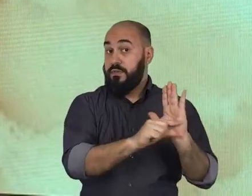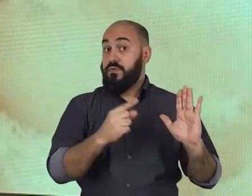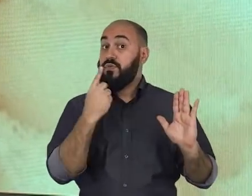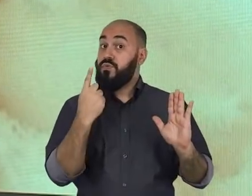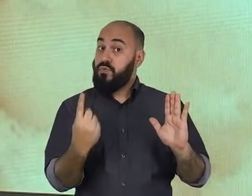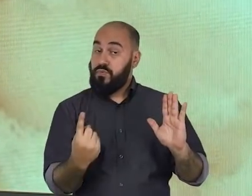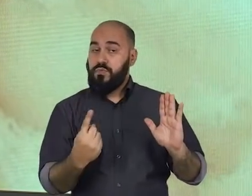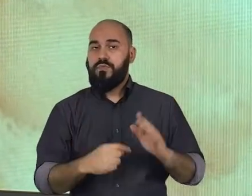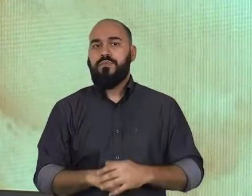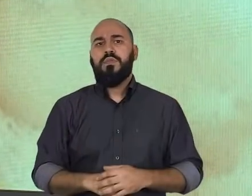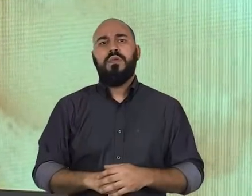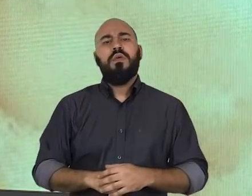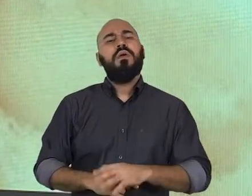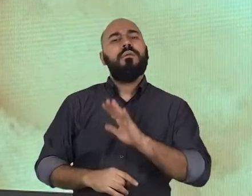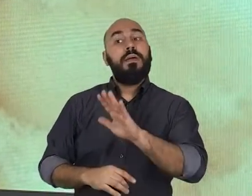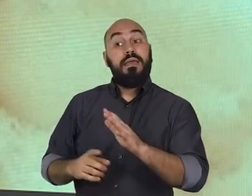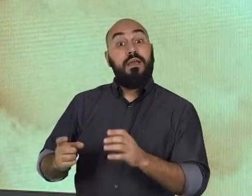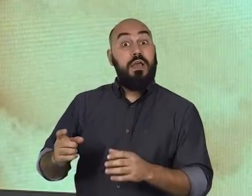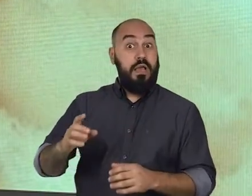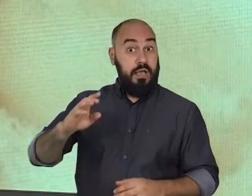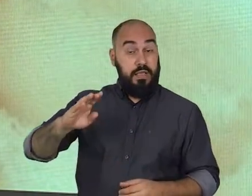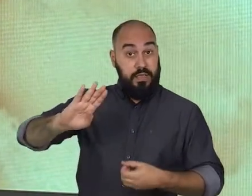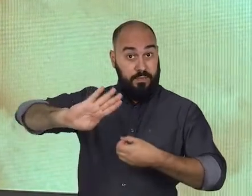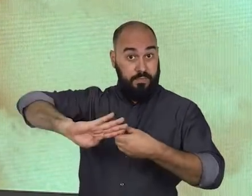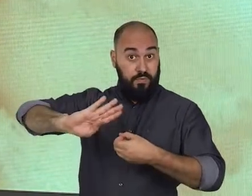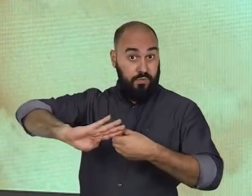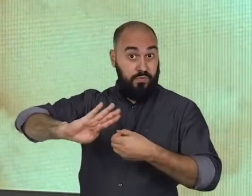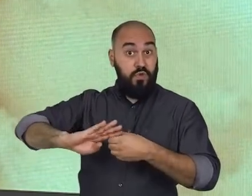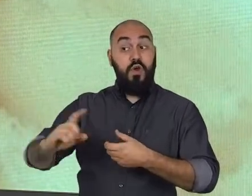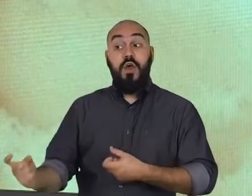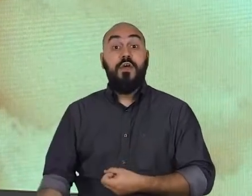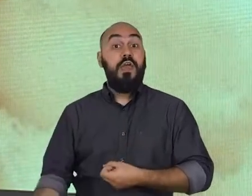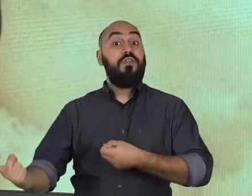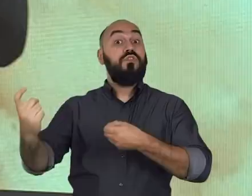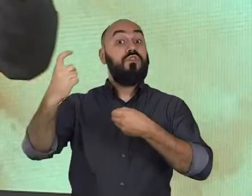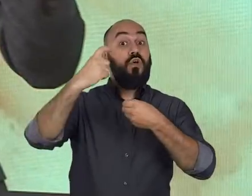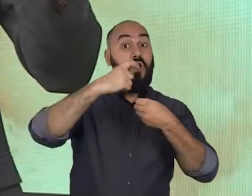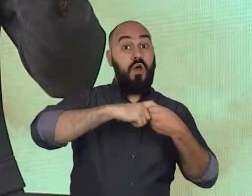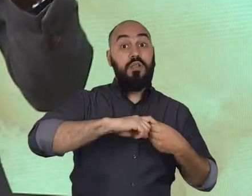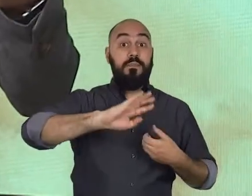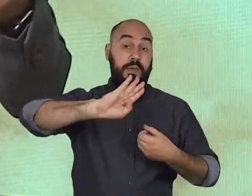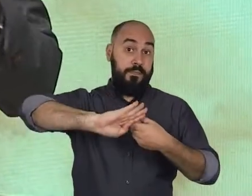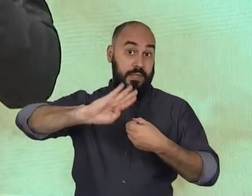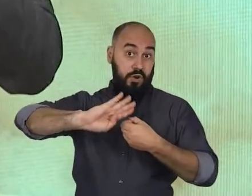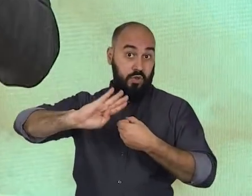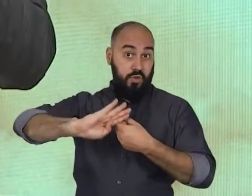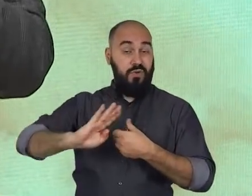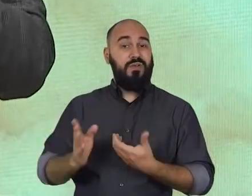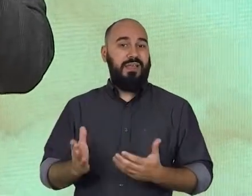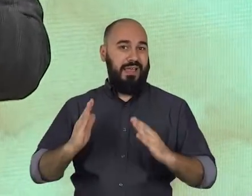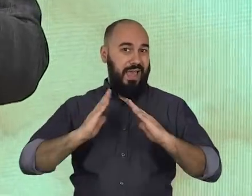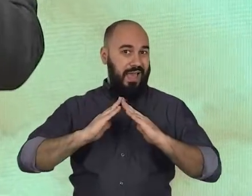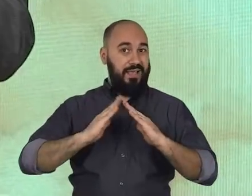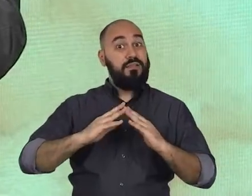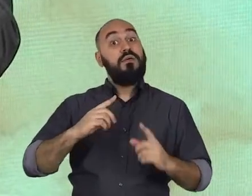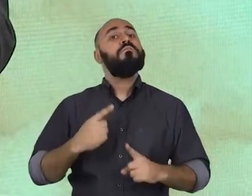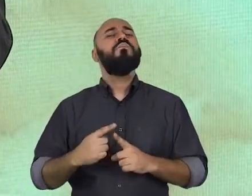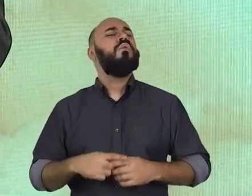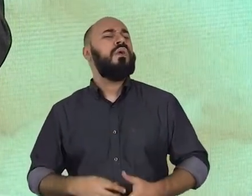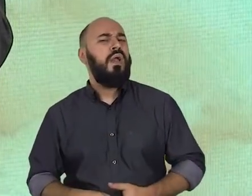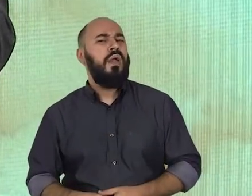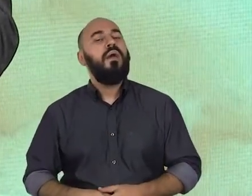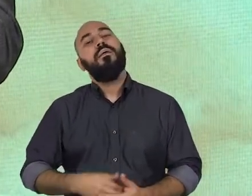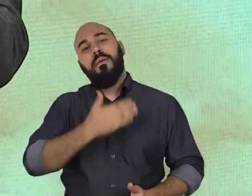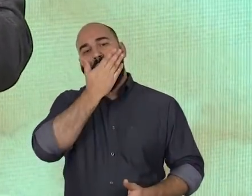aí, Nabucodonosor retorna apressadamente de Jerusalém para a Babilônia. Por quê? Por causa da morte de seu